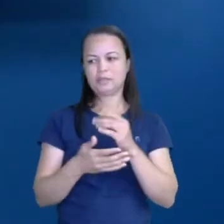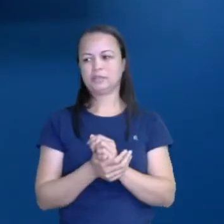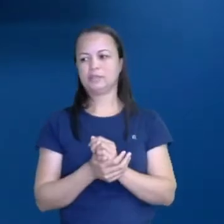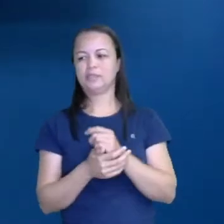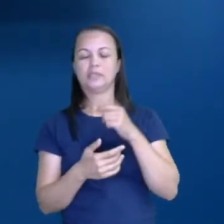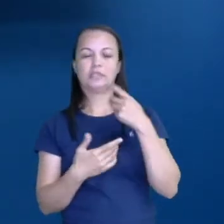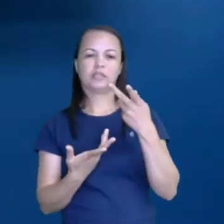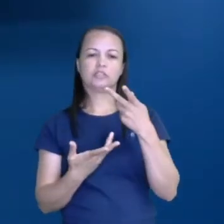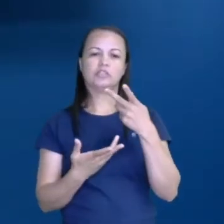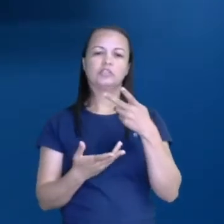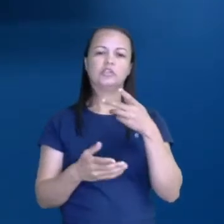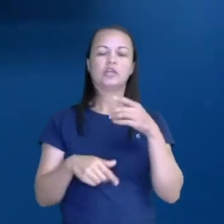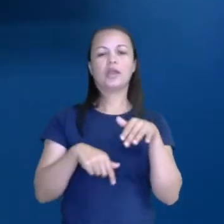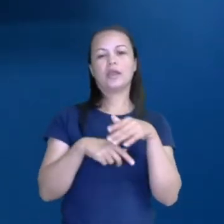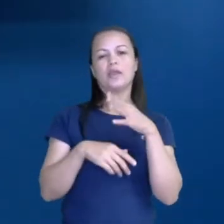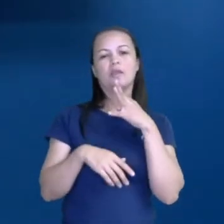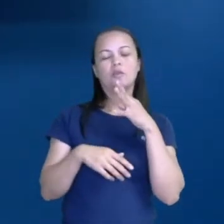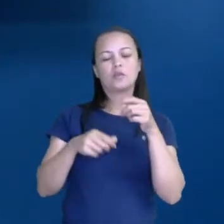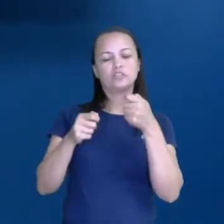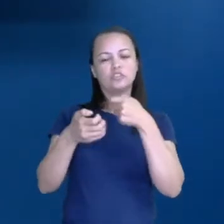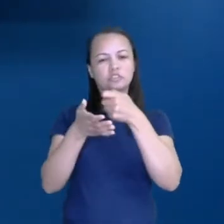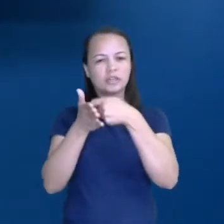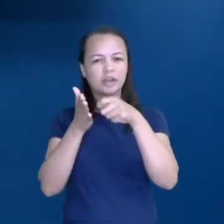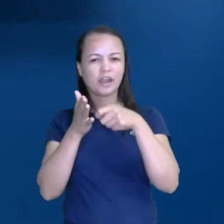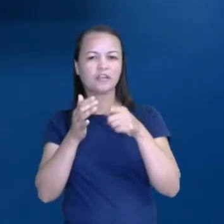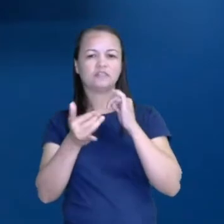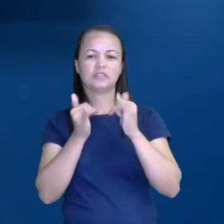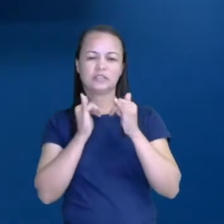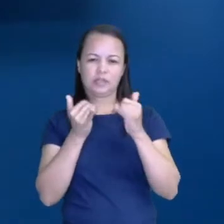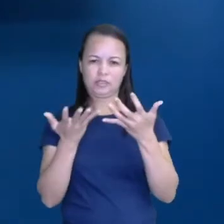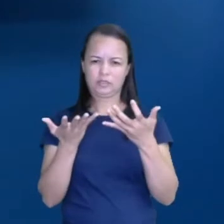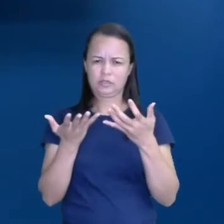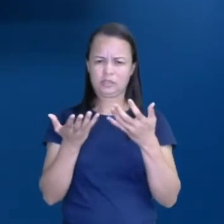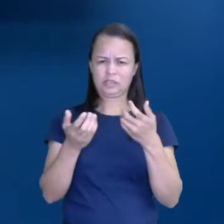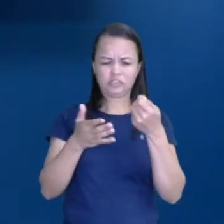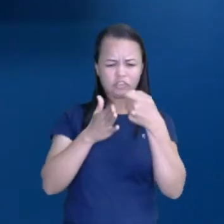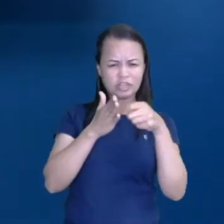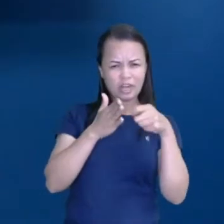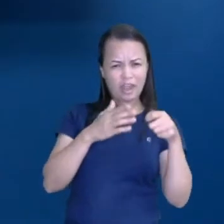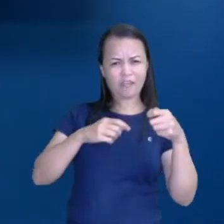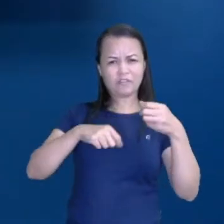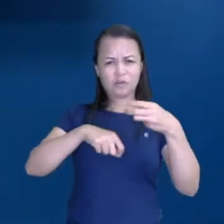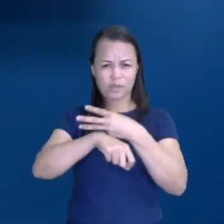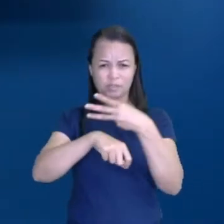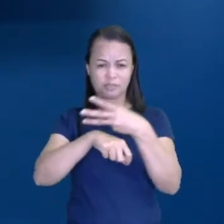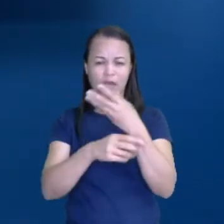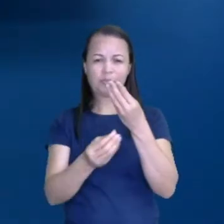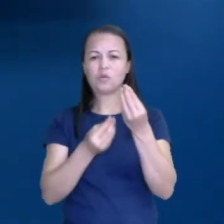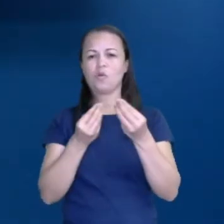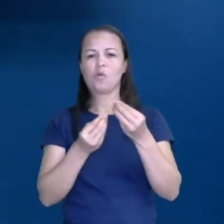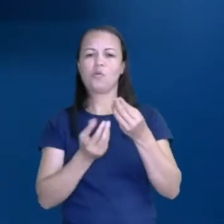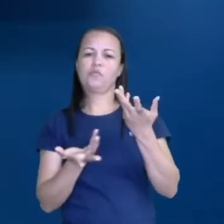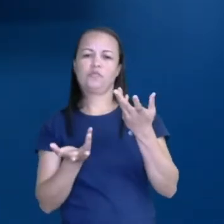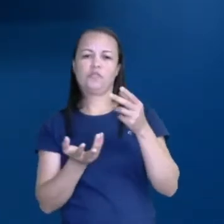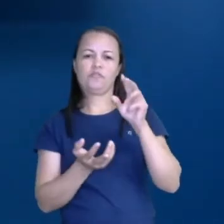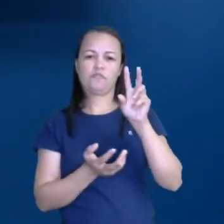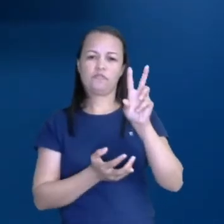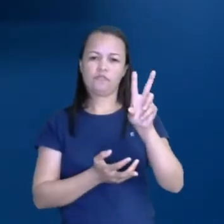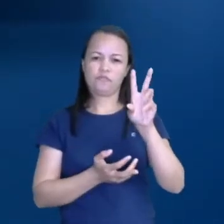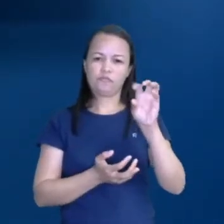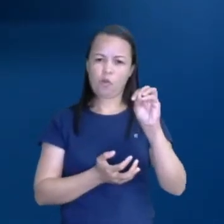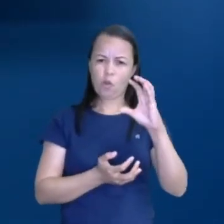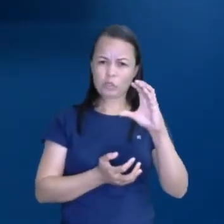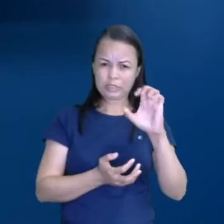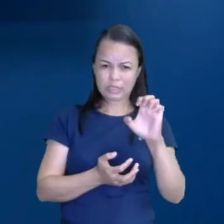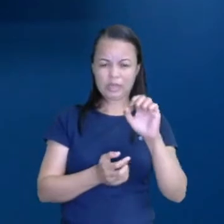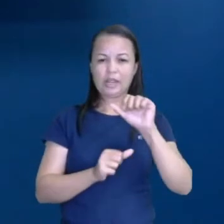pela internet. A gente não escreve tudo certinho quando a gente vai escrever no WhatsApp. Você, como é que a gente escreve você? VC. Então,